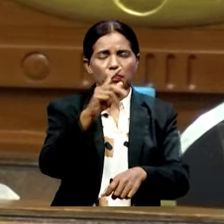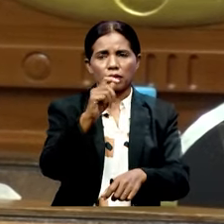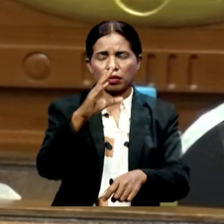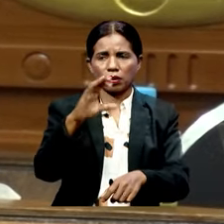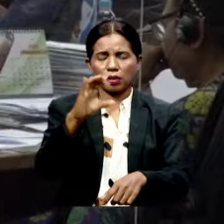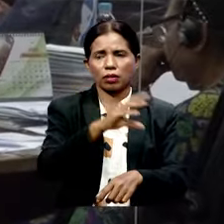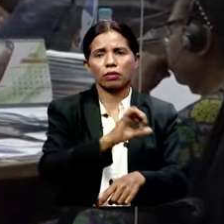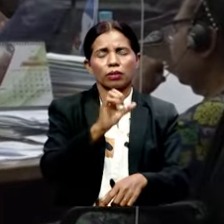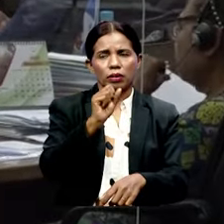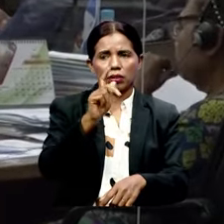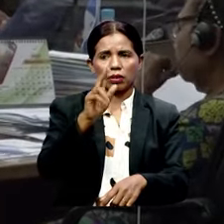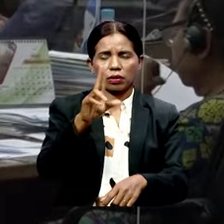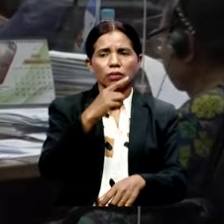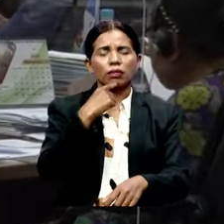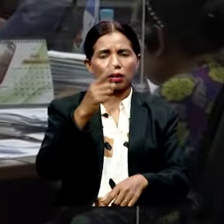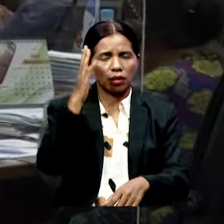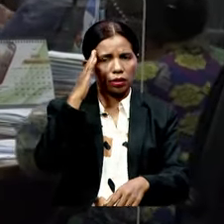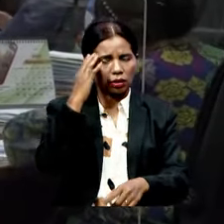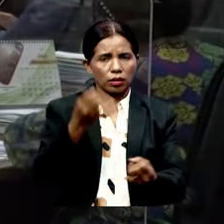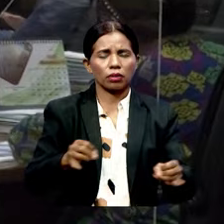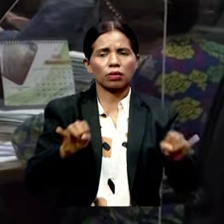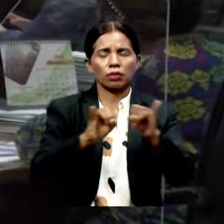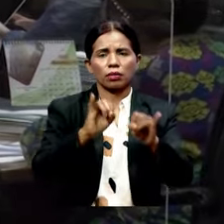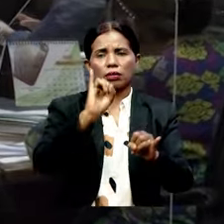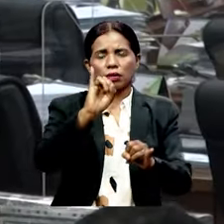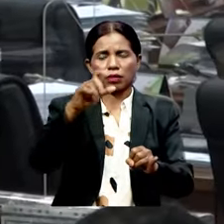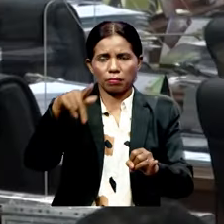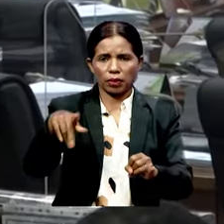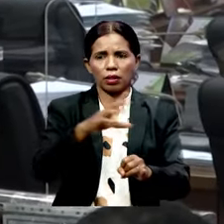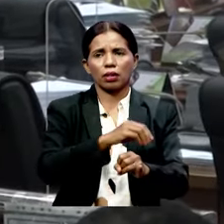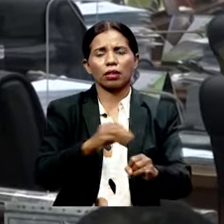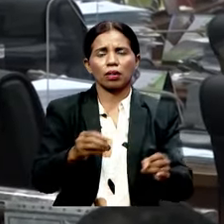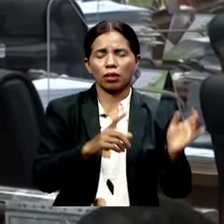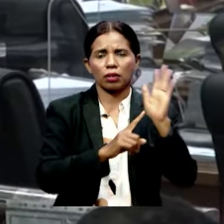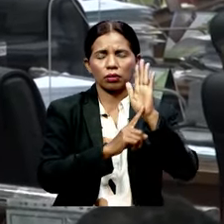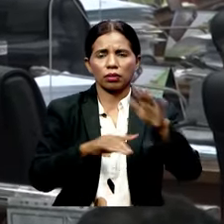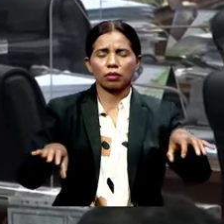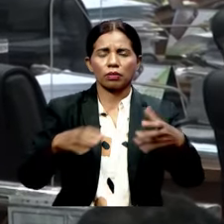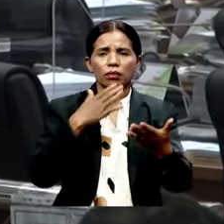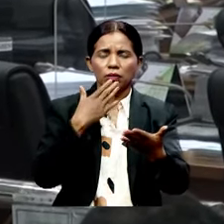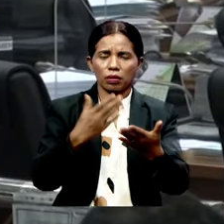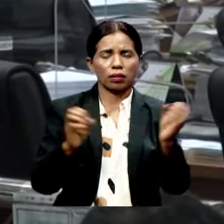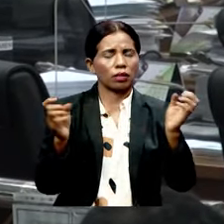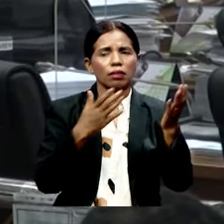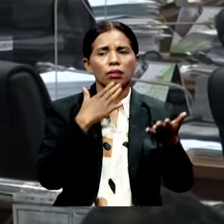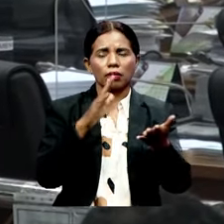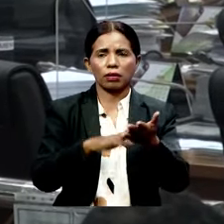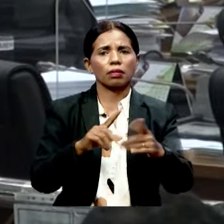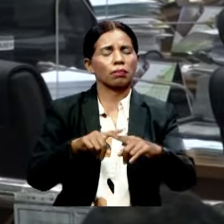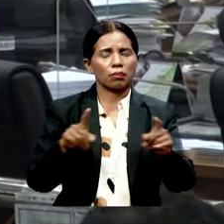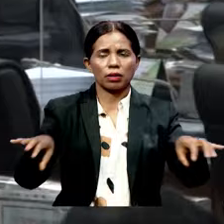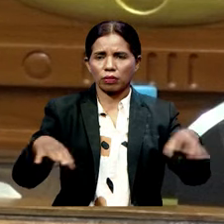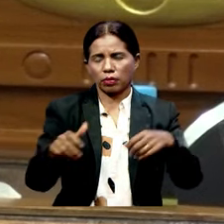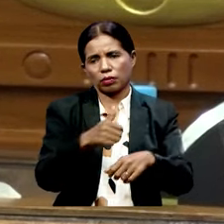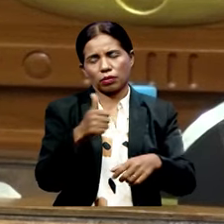ambiente, Francisco Calvadilei reconhece instituto no empresa pública Balon, hatudo prestação serviço lá de um dia, mas bem, balo serviço